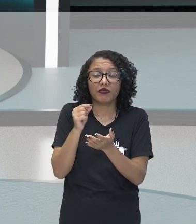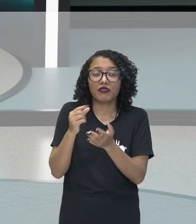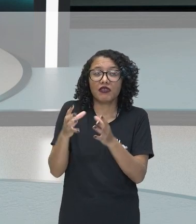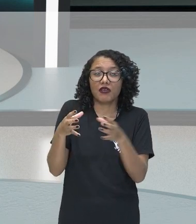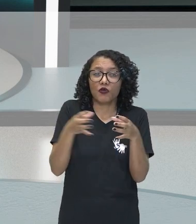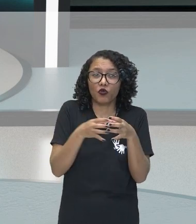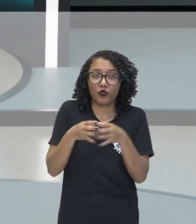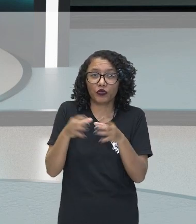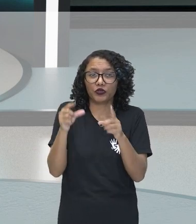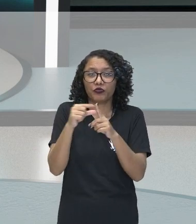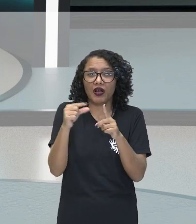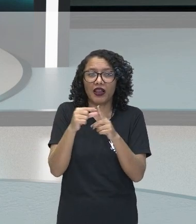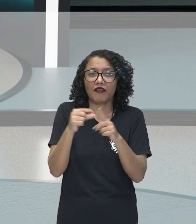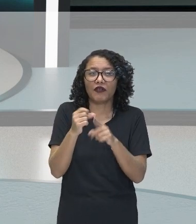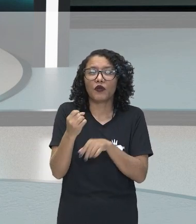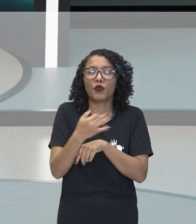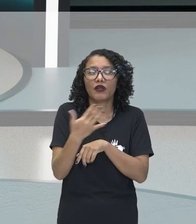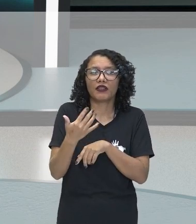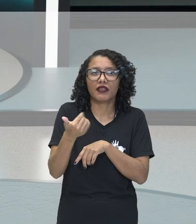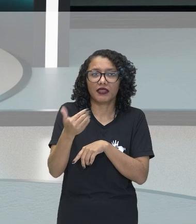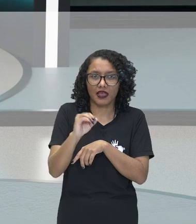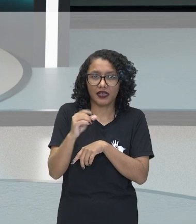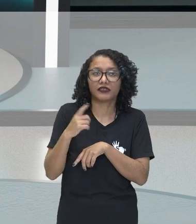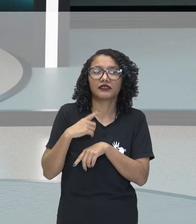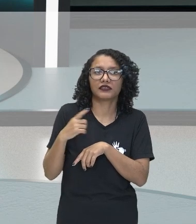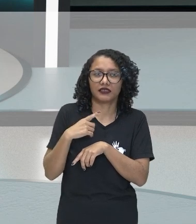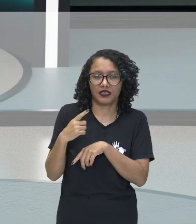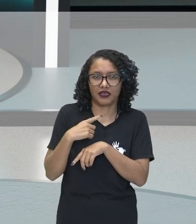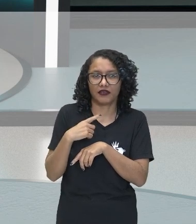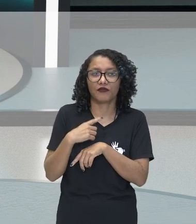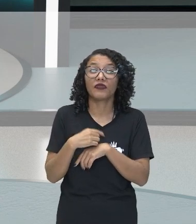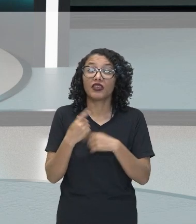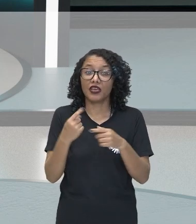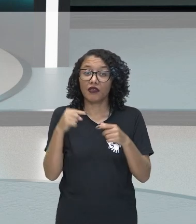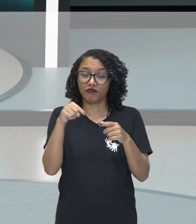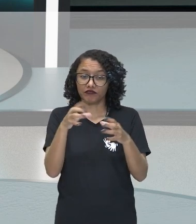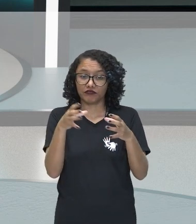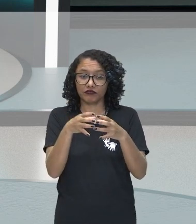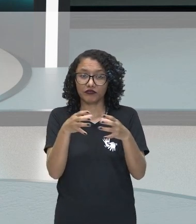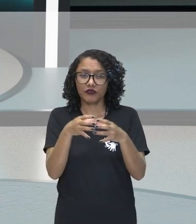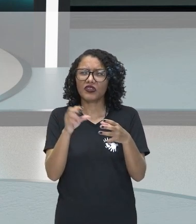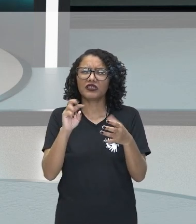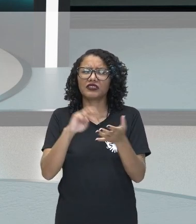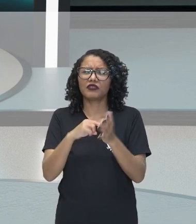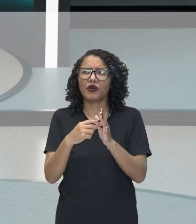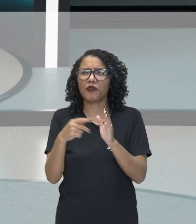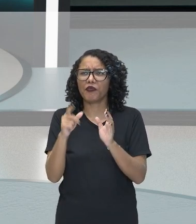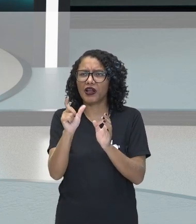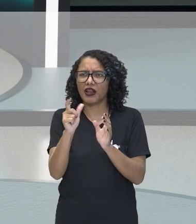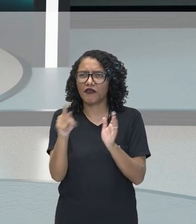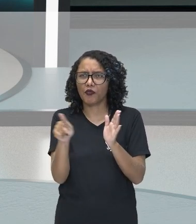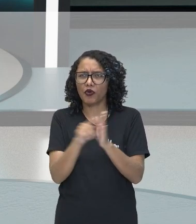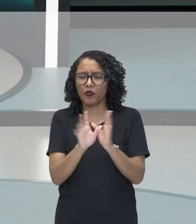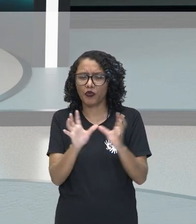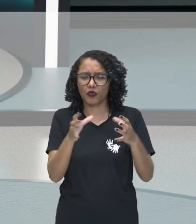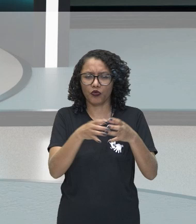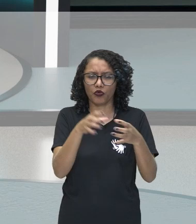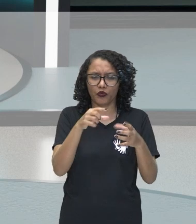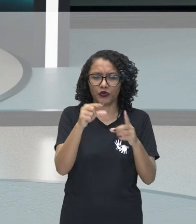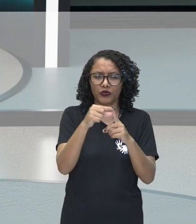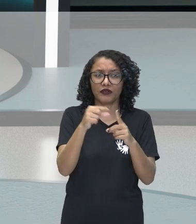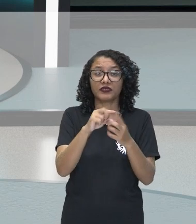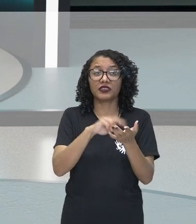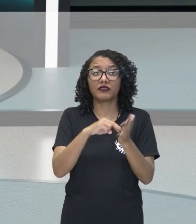a classe que nós vamos ver hoje. O que significa uma classe pertencer a uma classe de palavras? Significa que elas têm funções diversas,